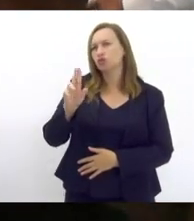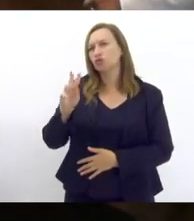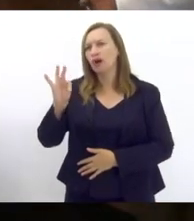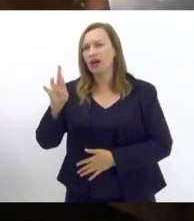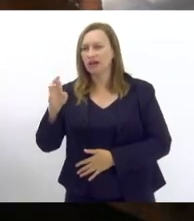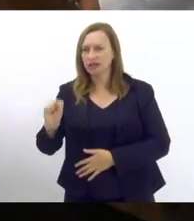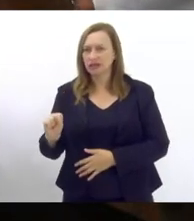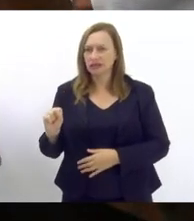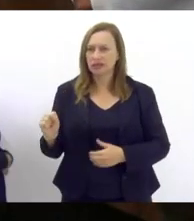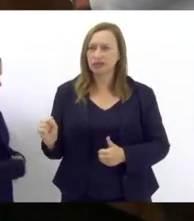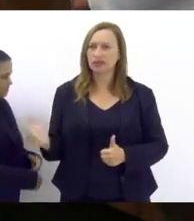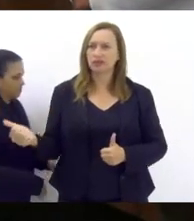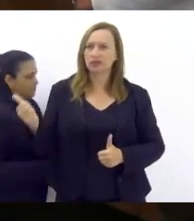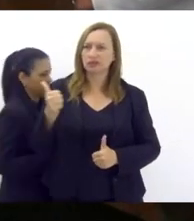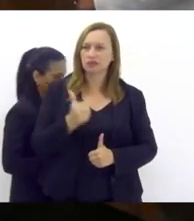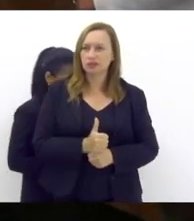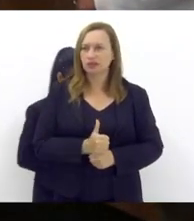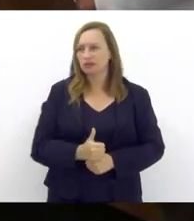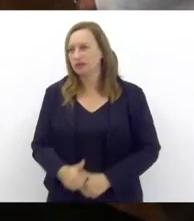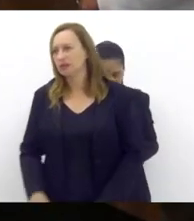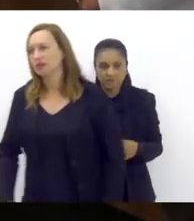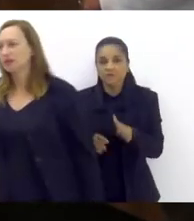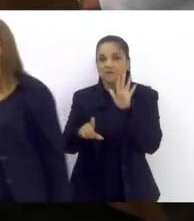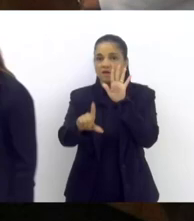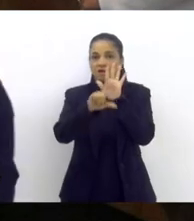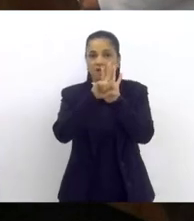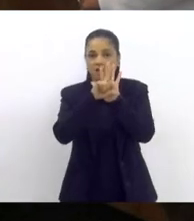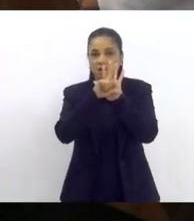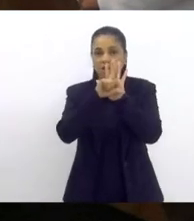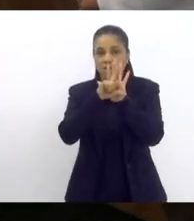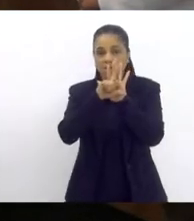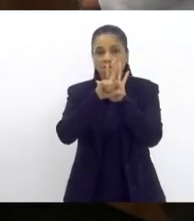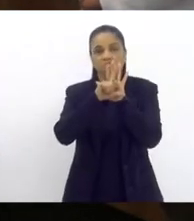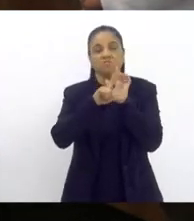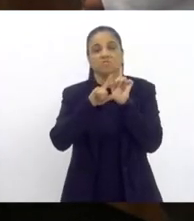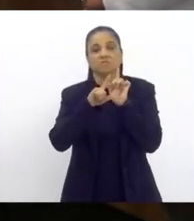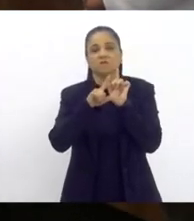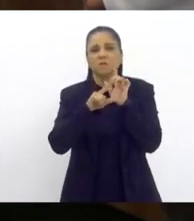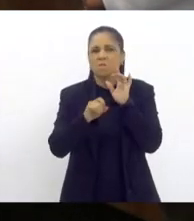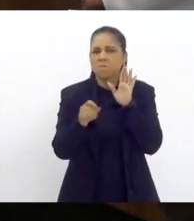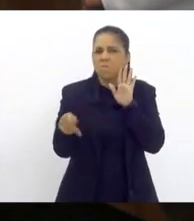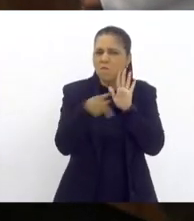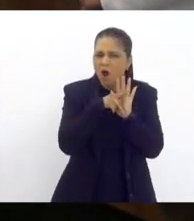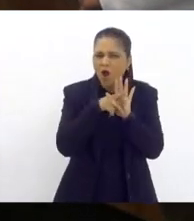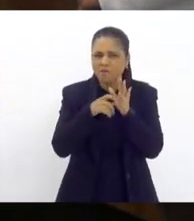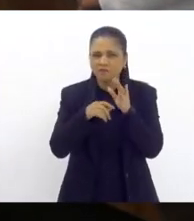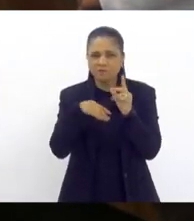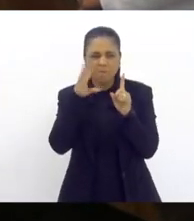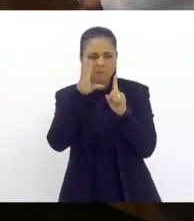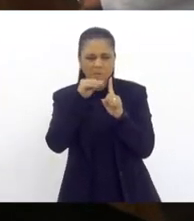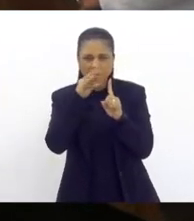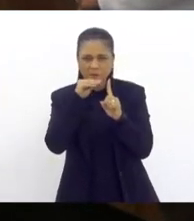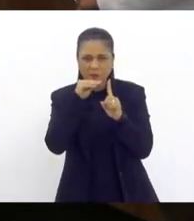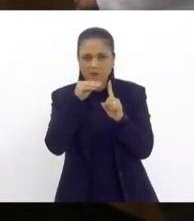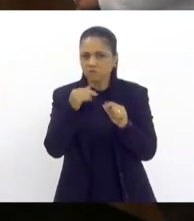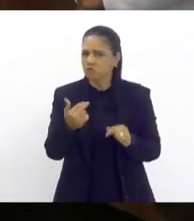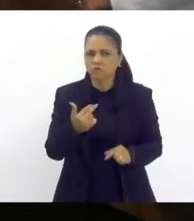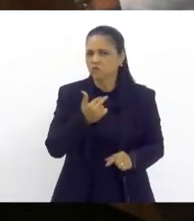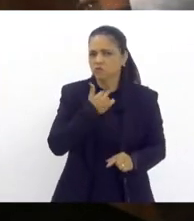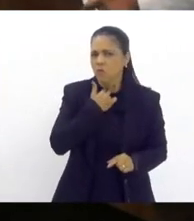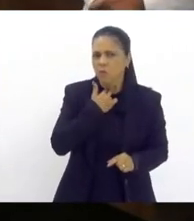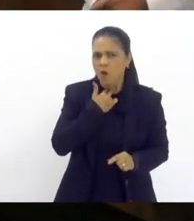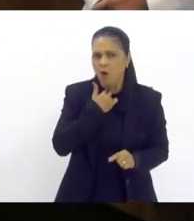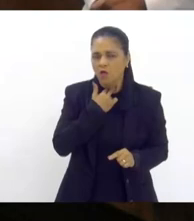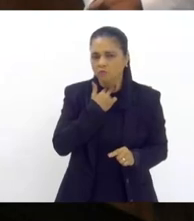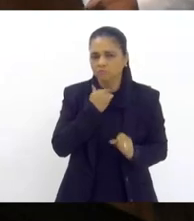cantadas. A gente falou, não é a lei das cantadas. Todo mundo pode cantar qualquer um. Agora, não pode usar o poder para obter